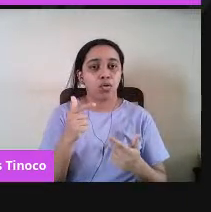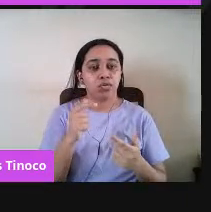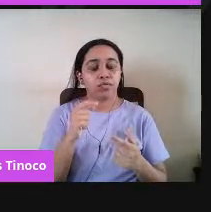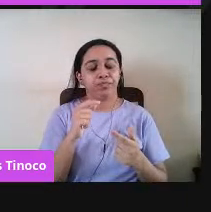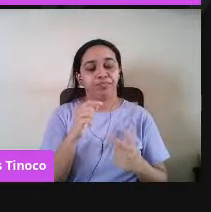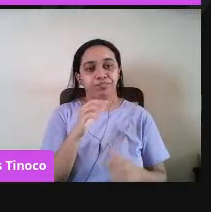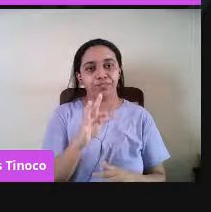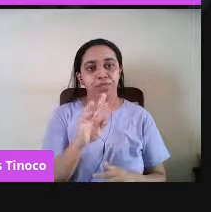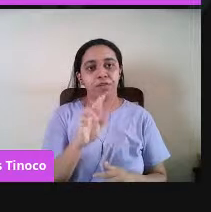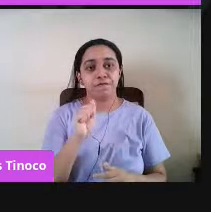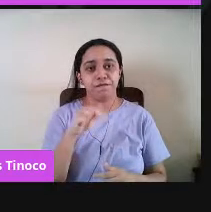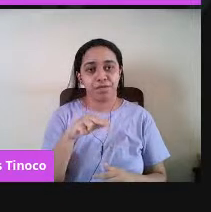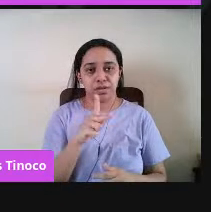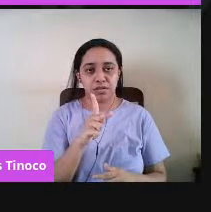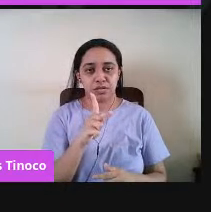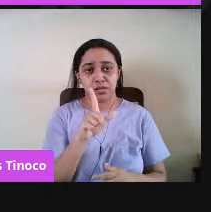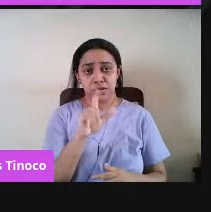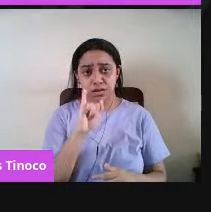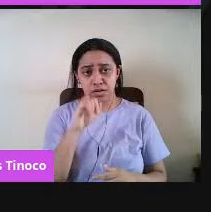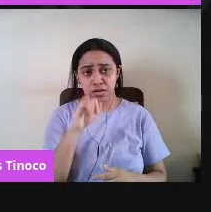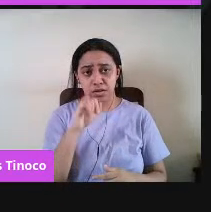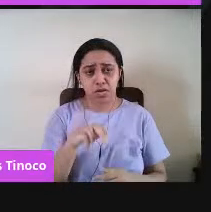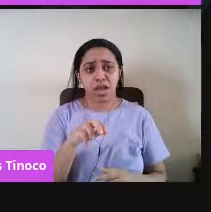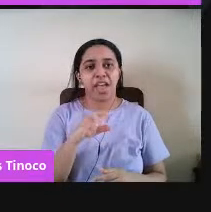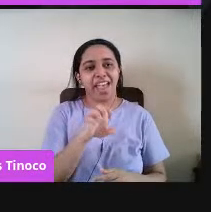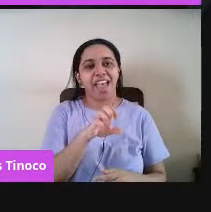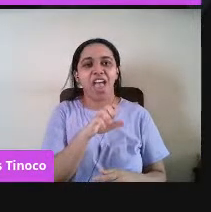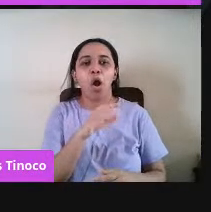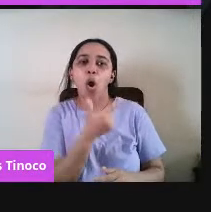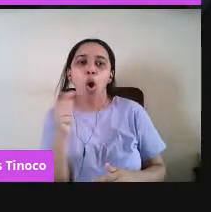em que diz assim: a polêmica verbal